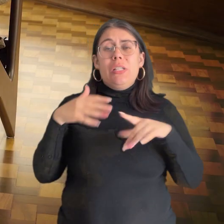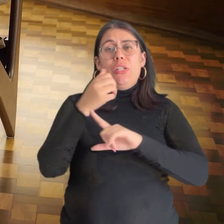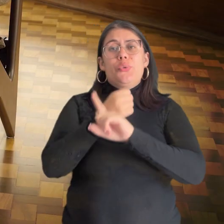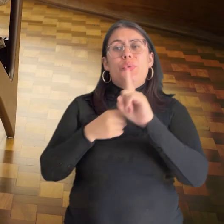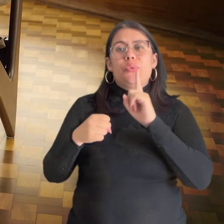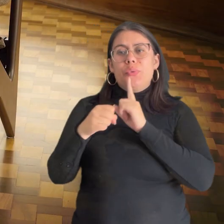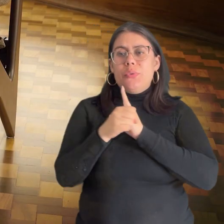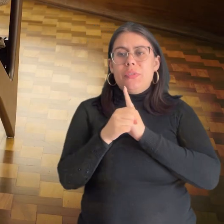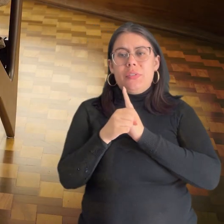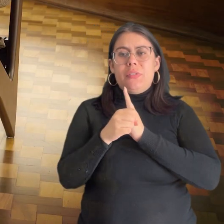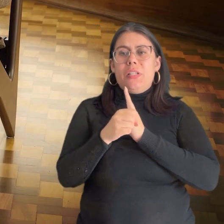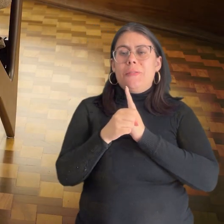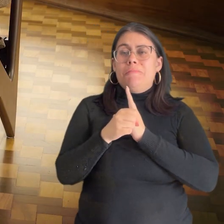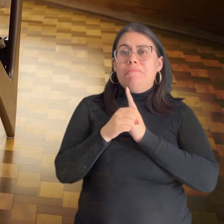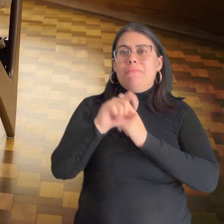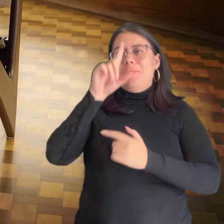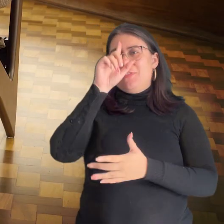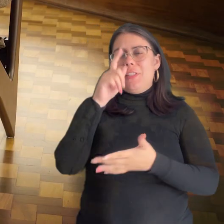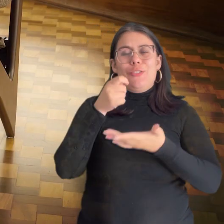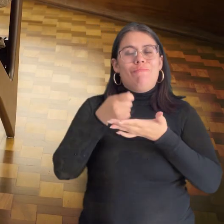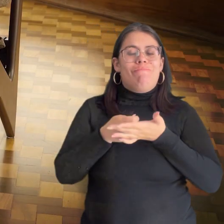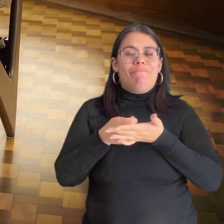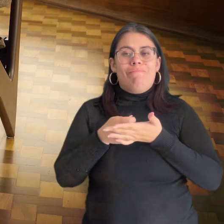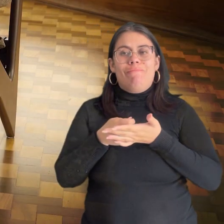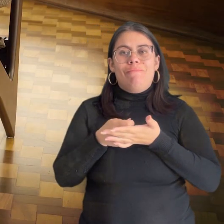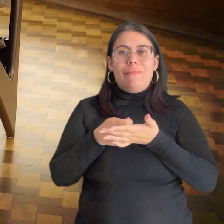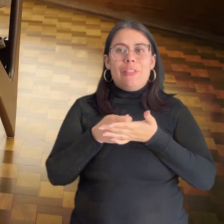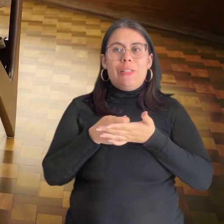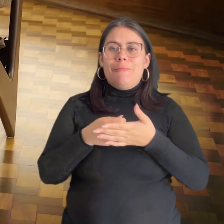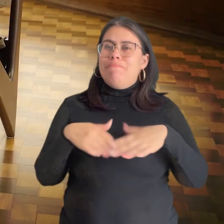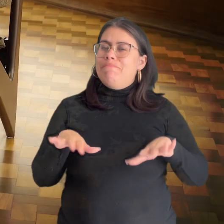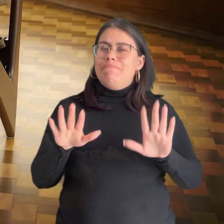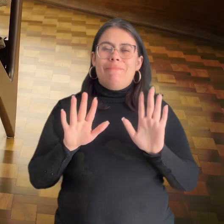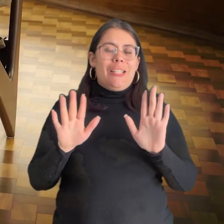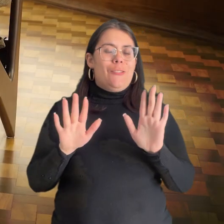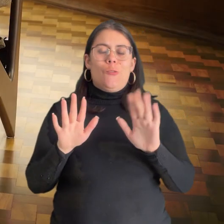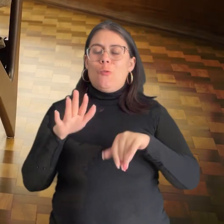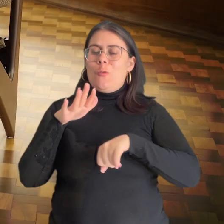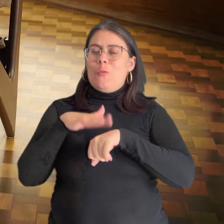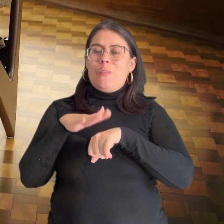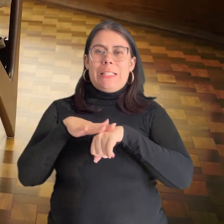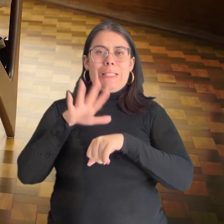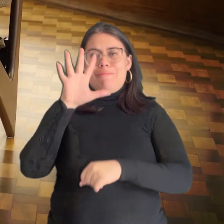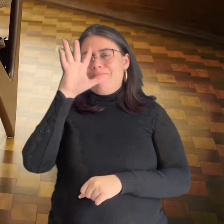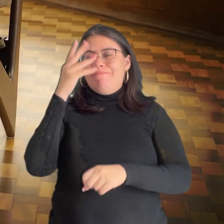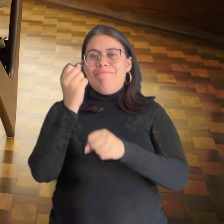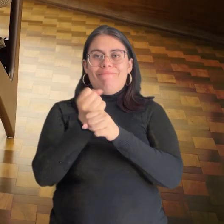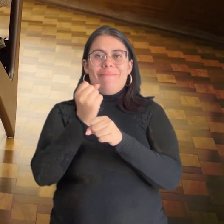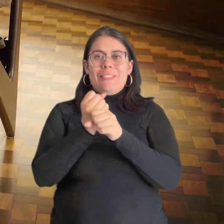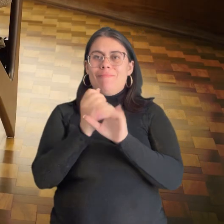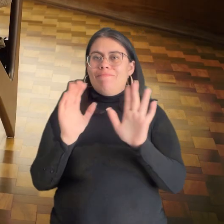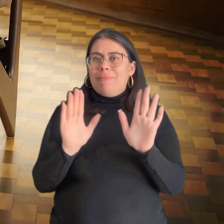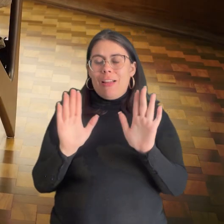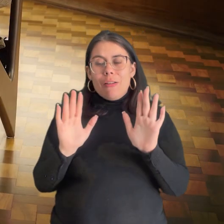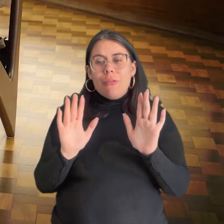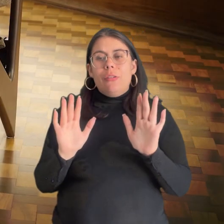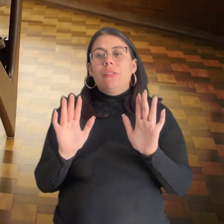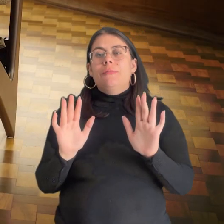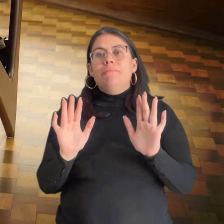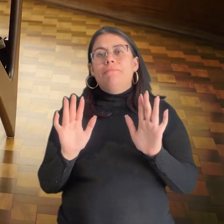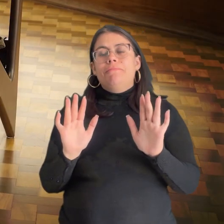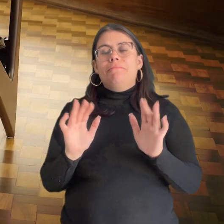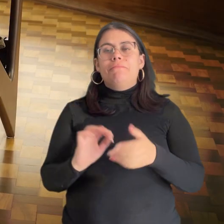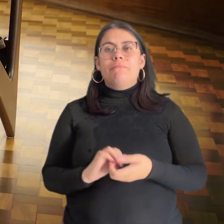A sociedade tomou a decisão de não fazer essa obra dessa maneira.